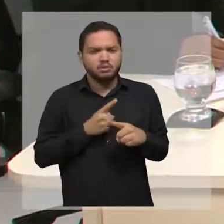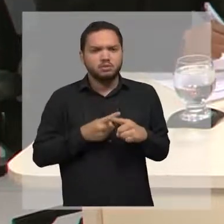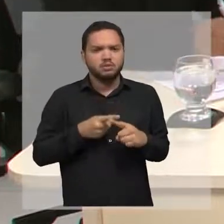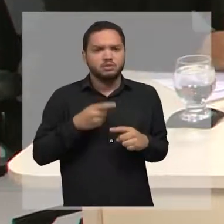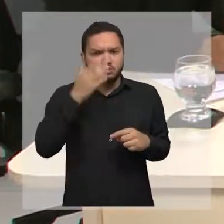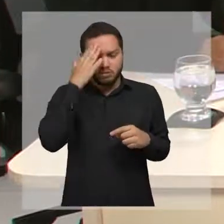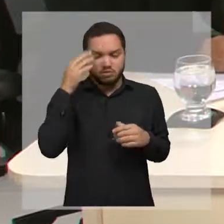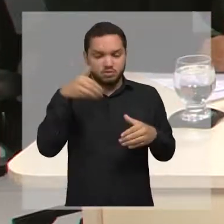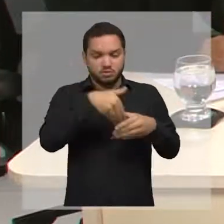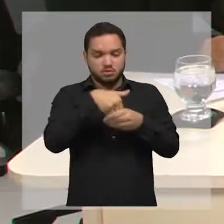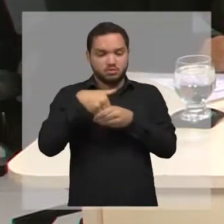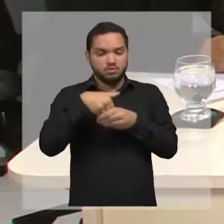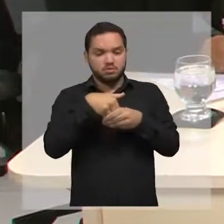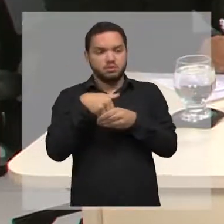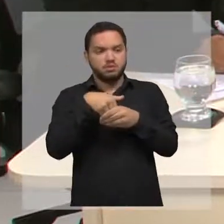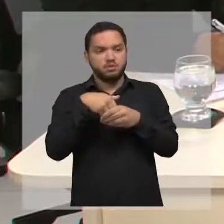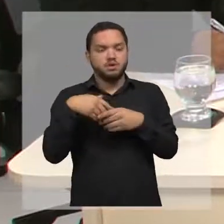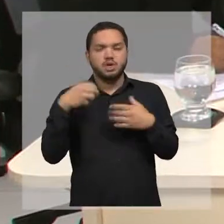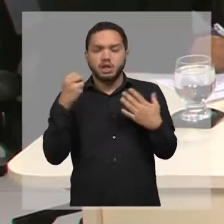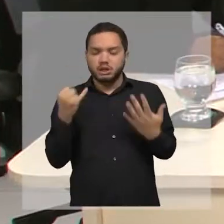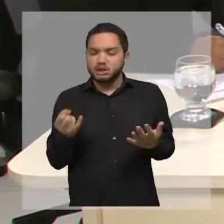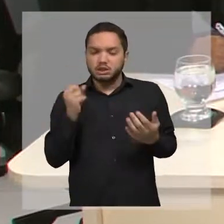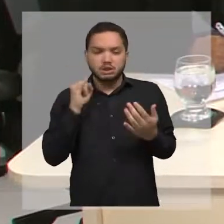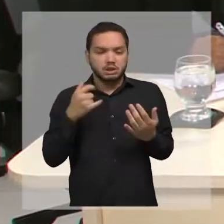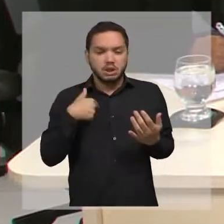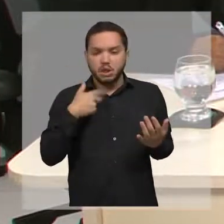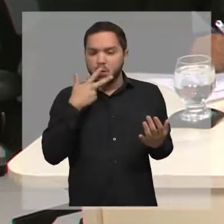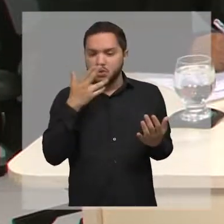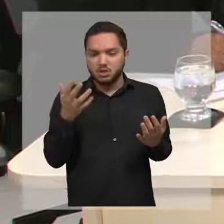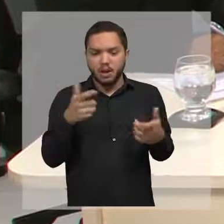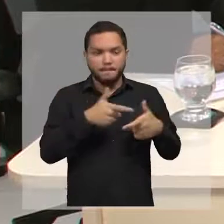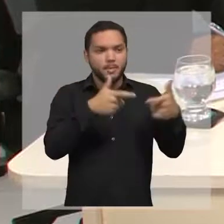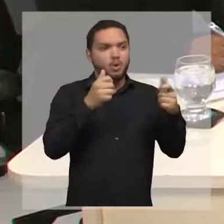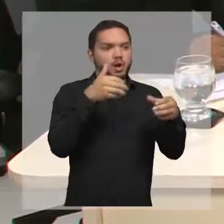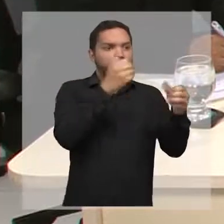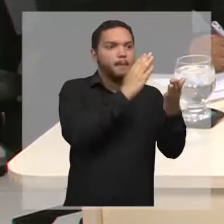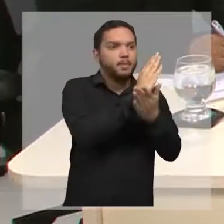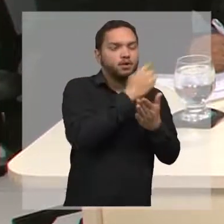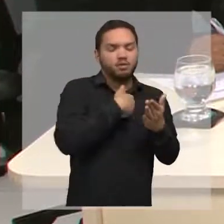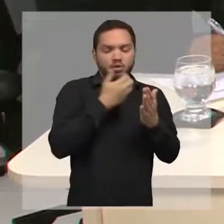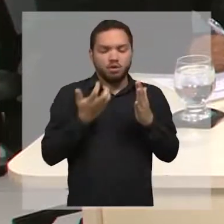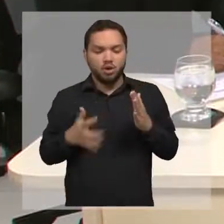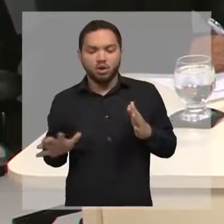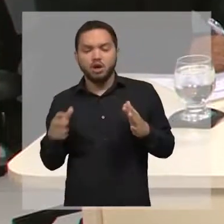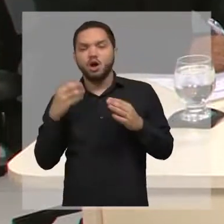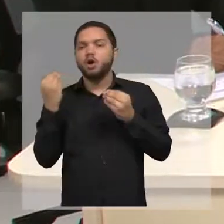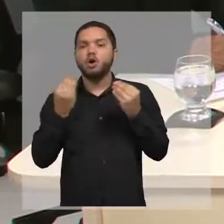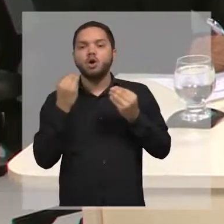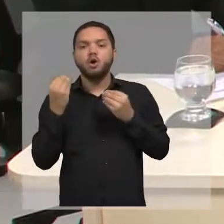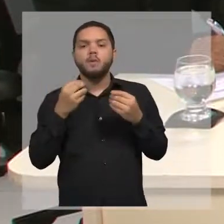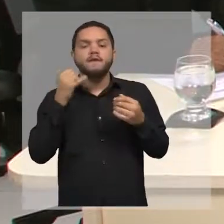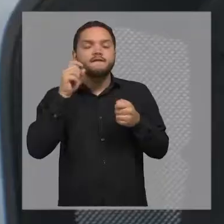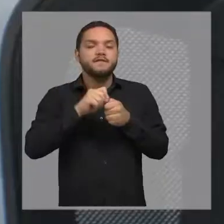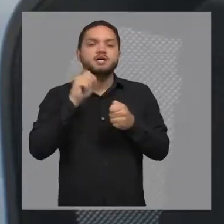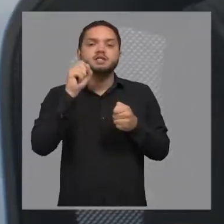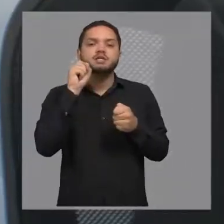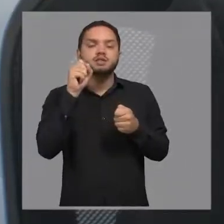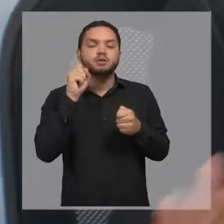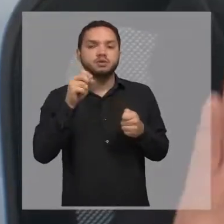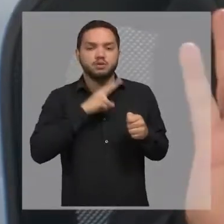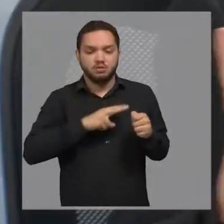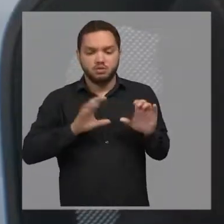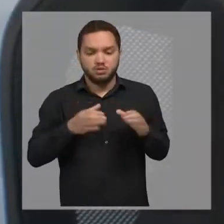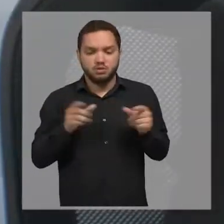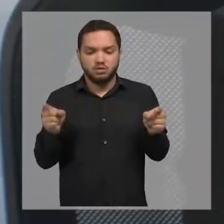dentro de uma votação eu não teria vantagem, mas que eu poderia evitar que ela fosse lançada rapidamente? Porque